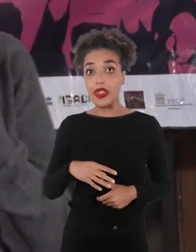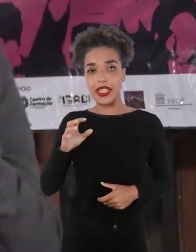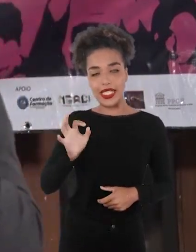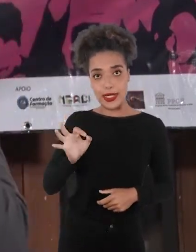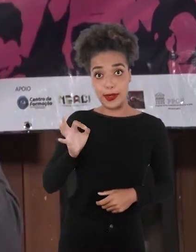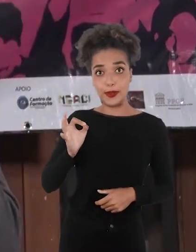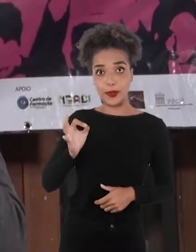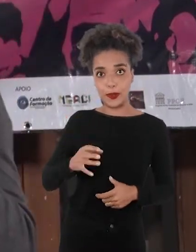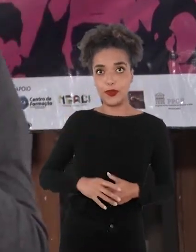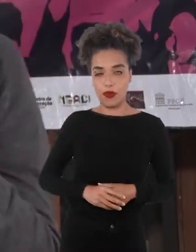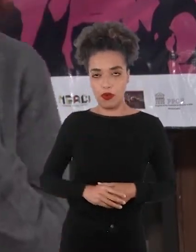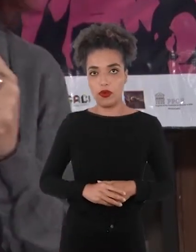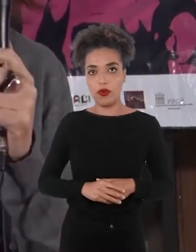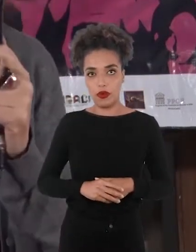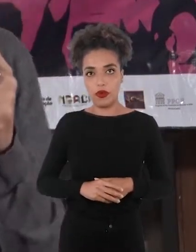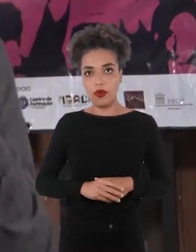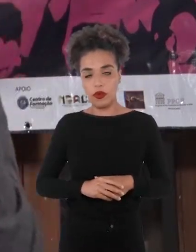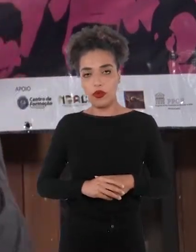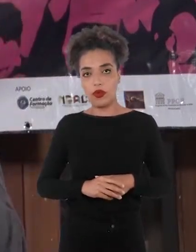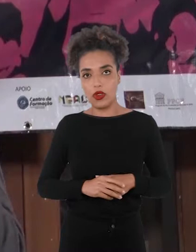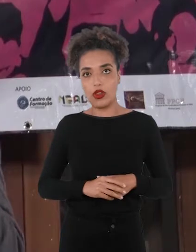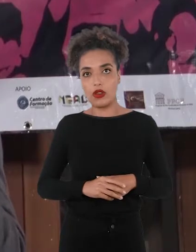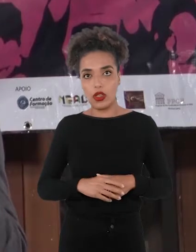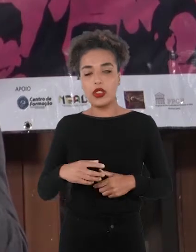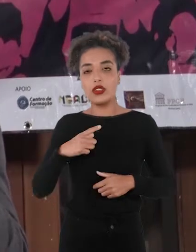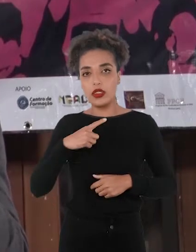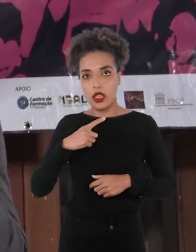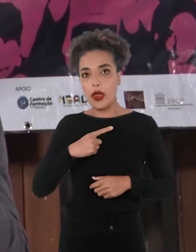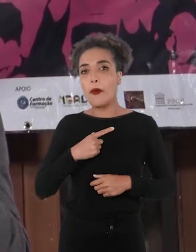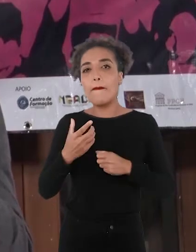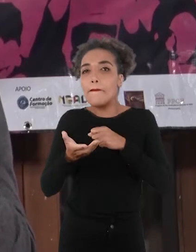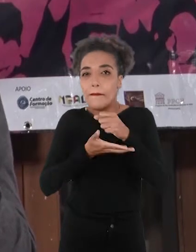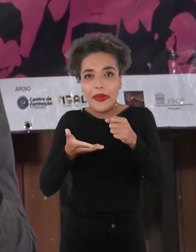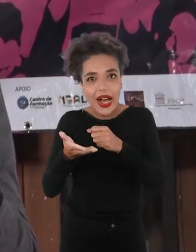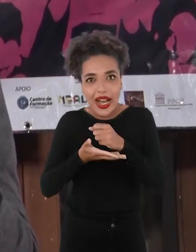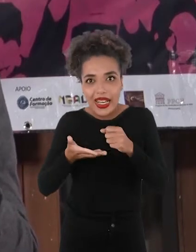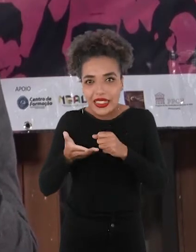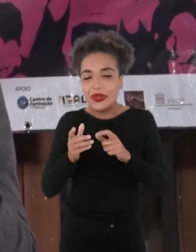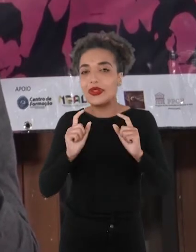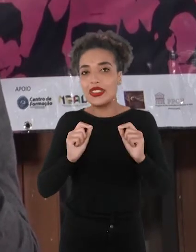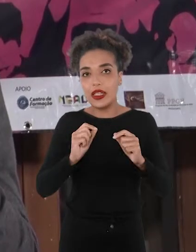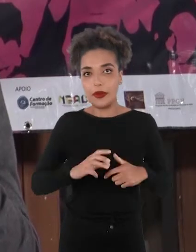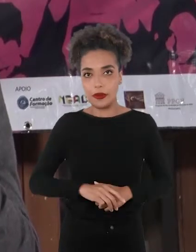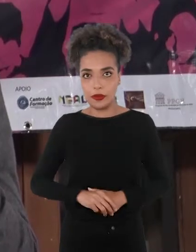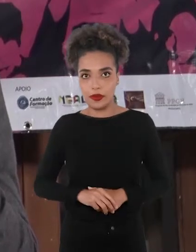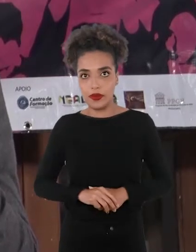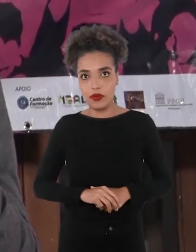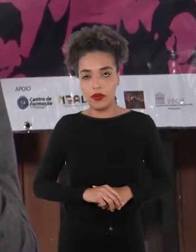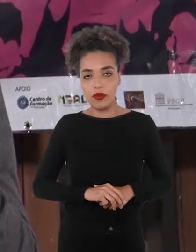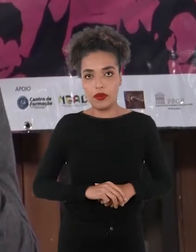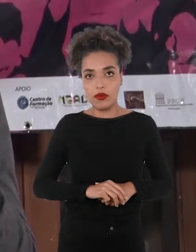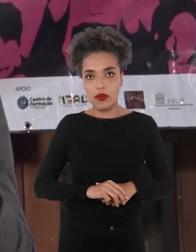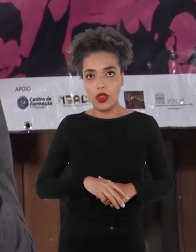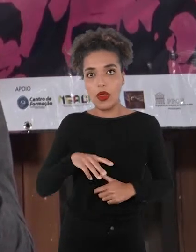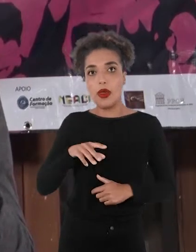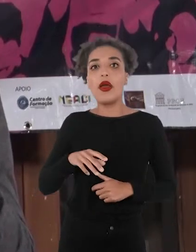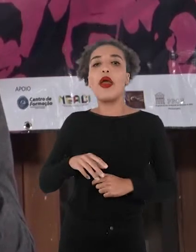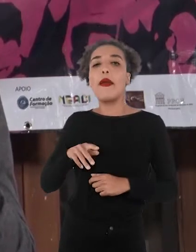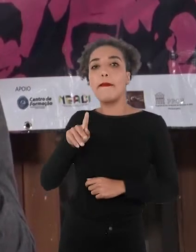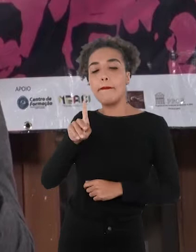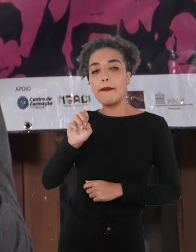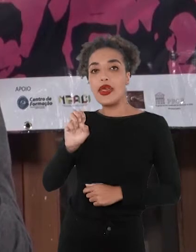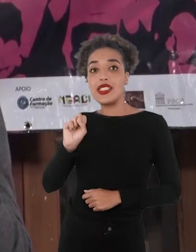isso, o endereço, o básico aqui, eu acabei não falando, que o endereço é